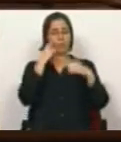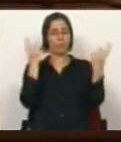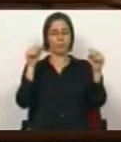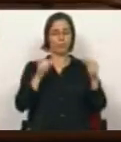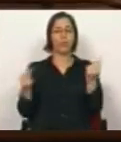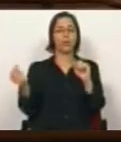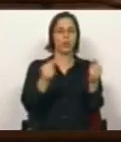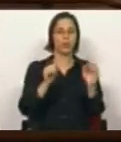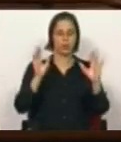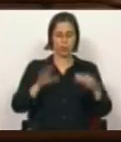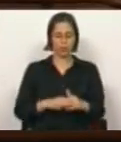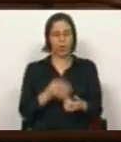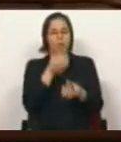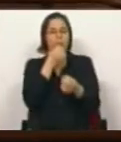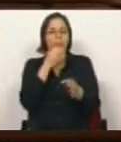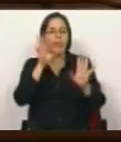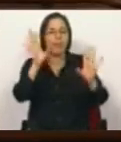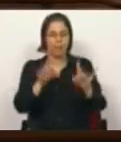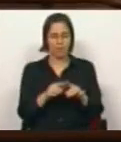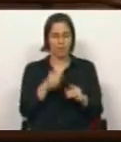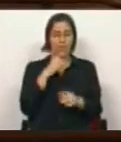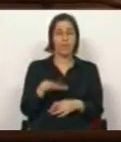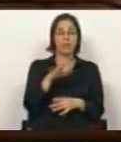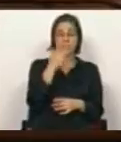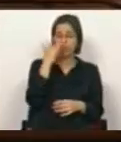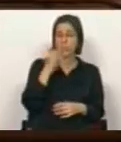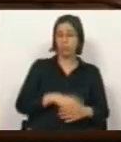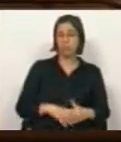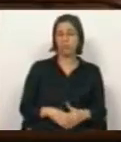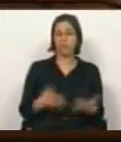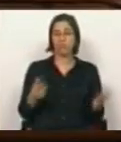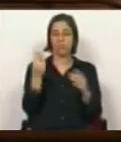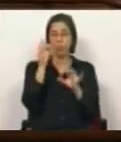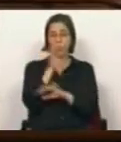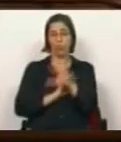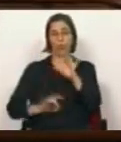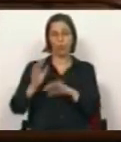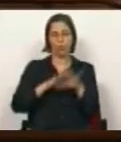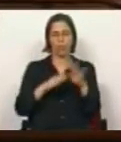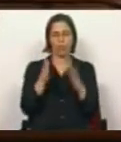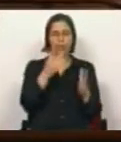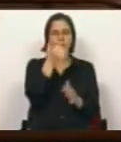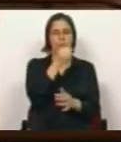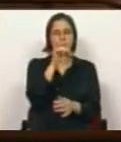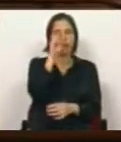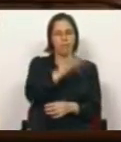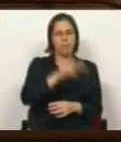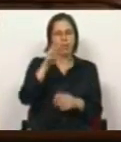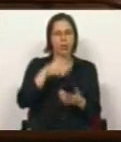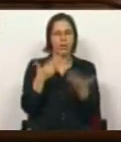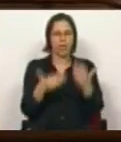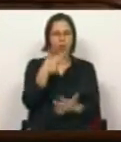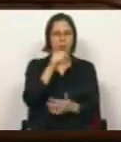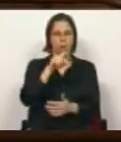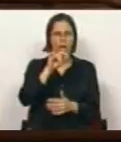trouxeram para a discussão. E ainda bem que assim é, porque o cenário é muito negro. Na União Europeia produzem-se cerca de 58 milhões de toneladas